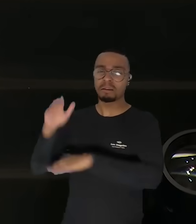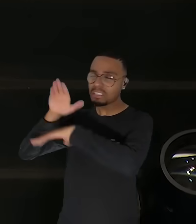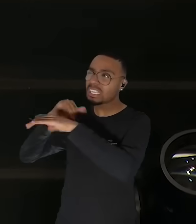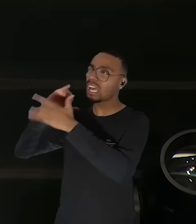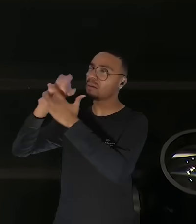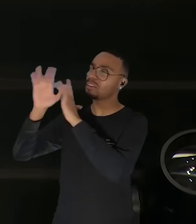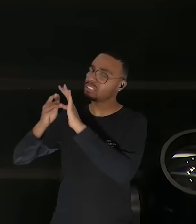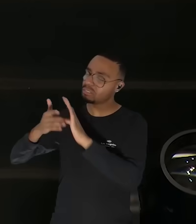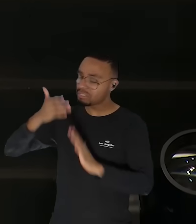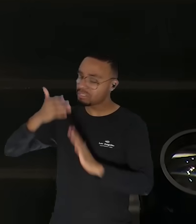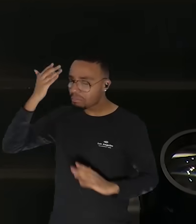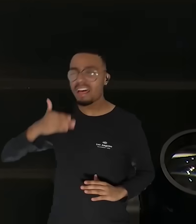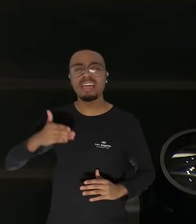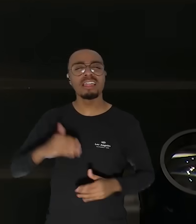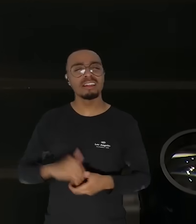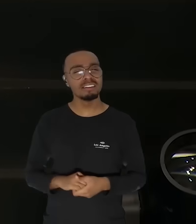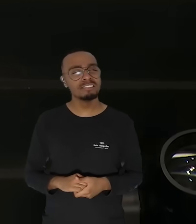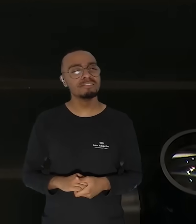Desperta Cristo em você.